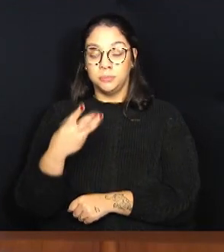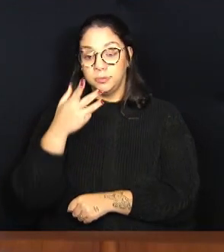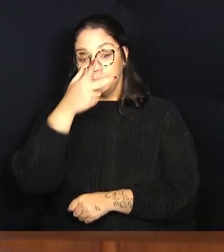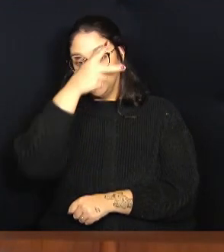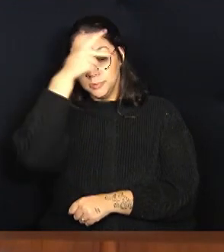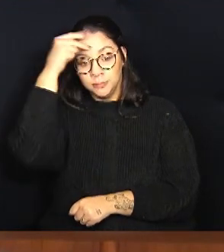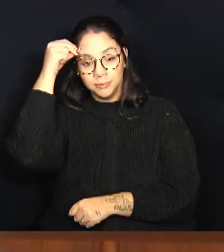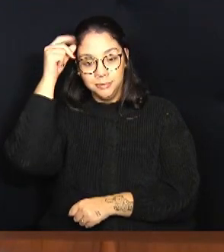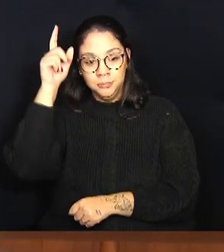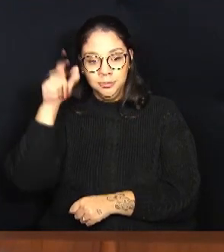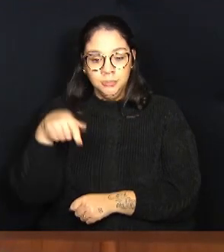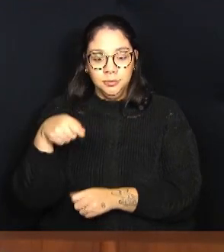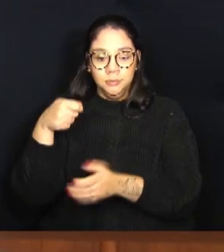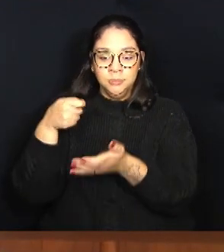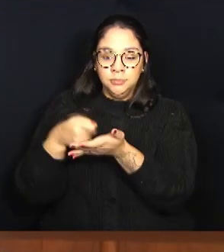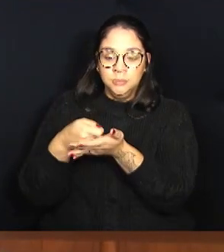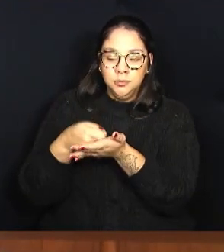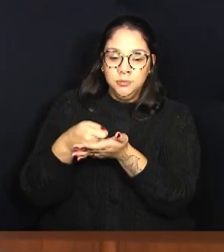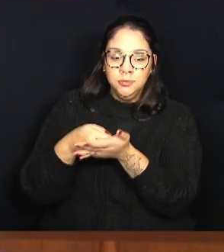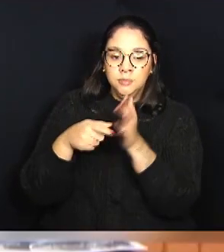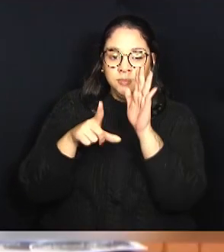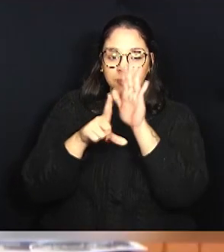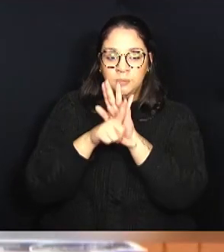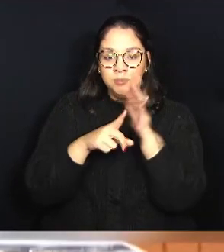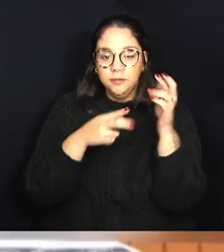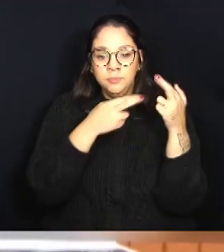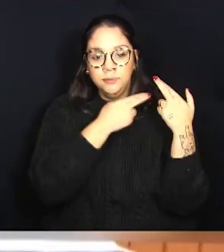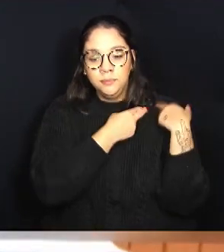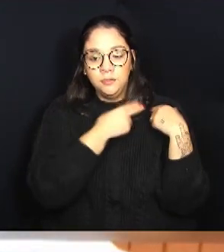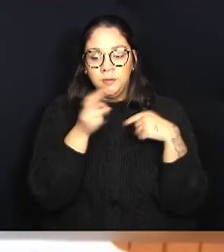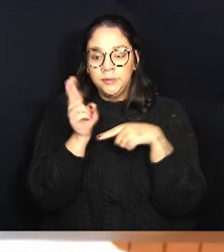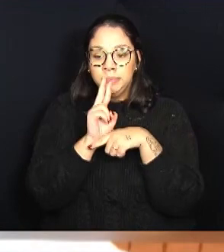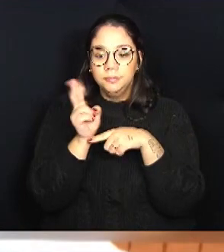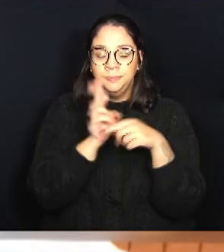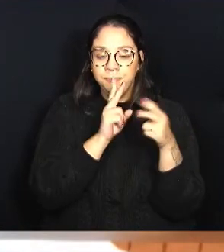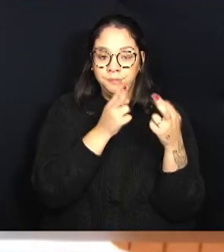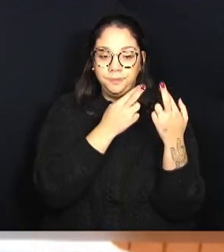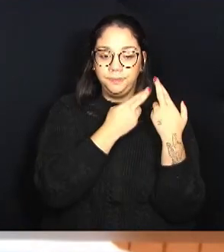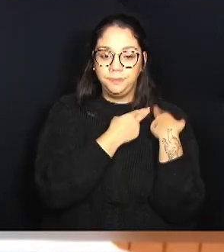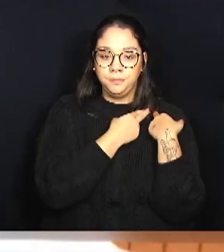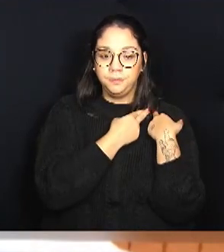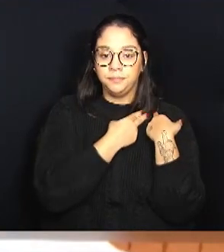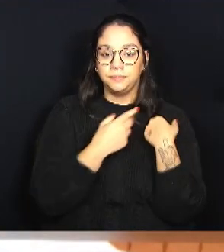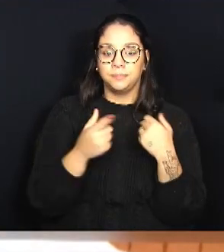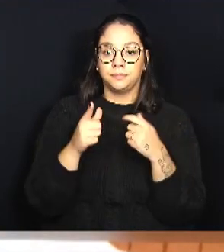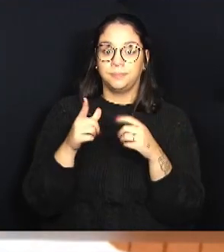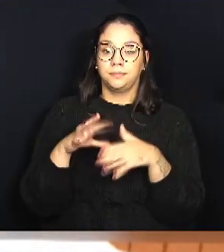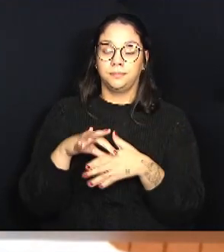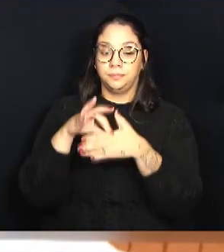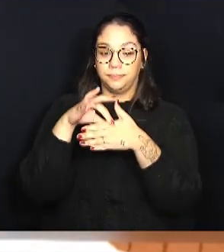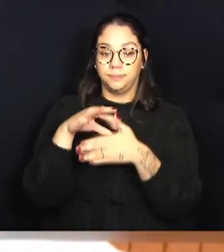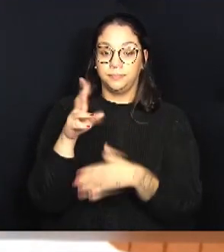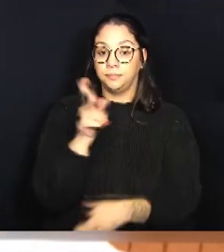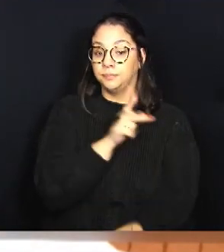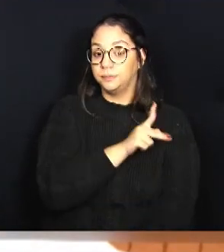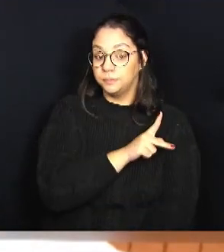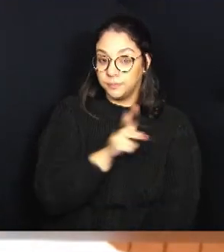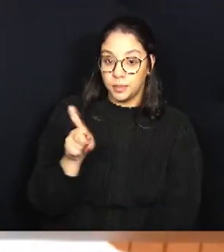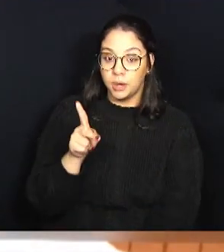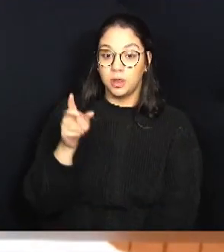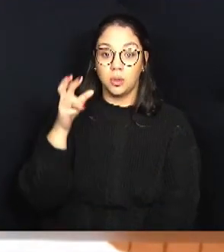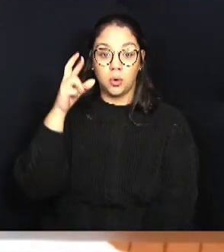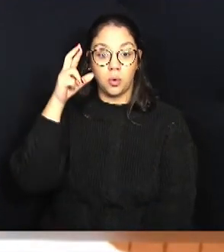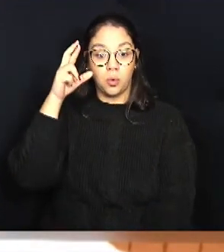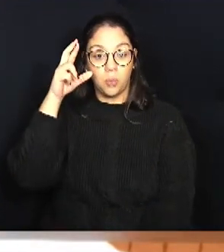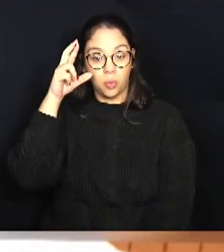uma exigência da Lei de Responsabilidade Fiscal. Na reunião comandada pela Comissão de Finanças e Orçamento da Câmara,